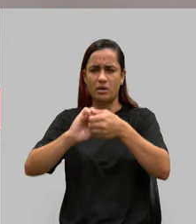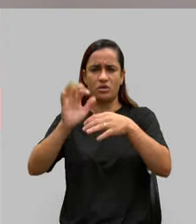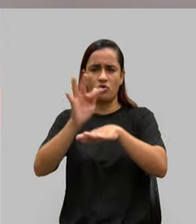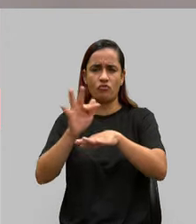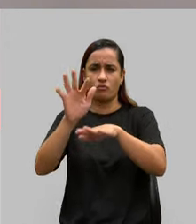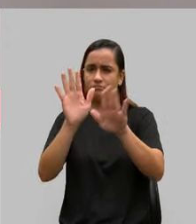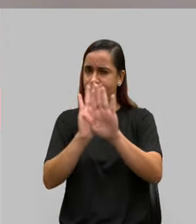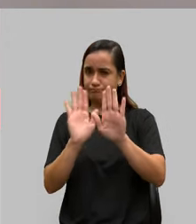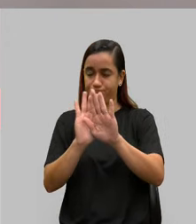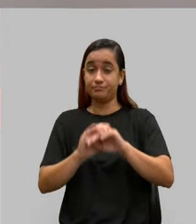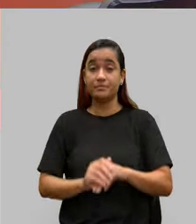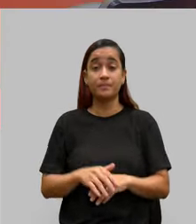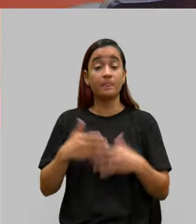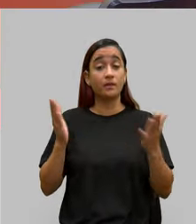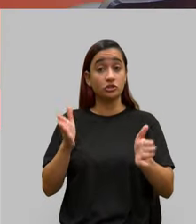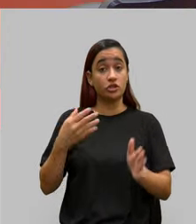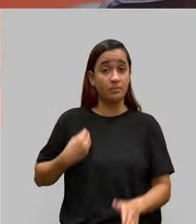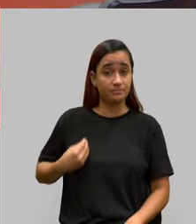D